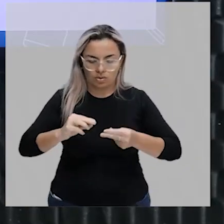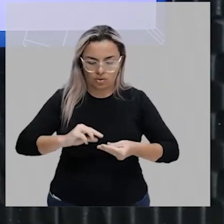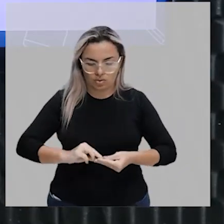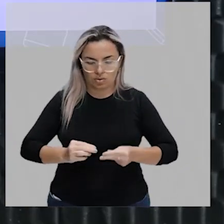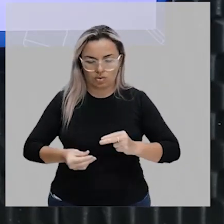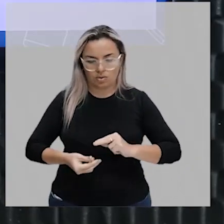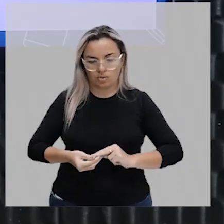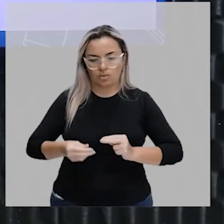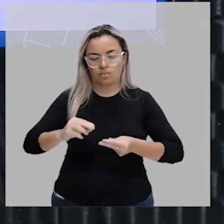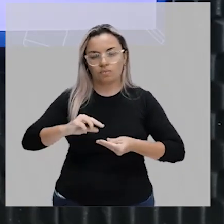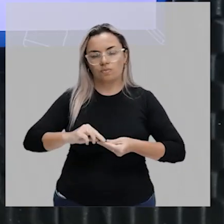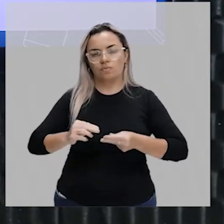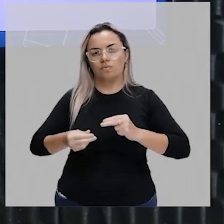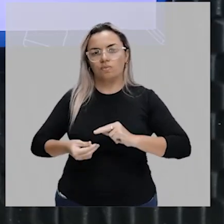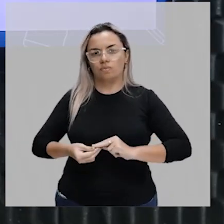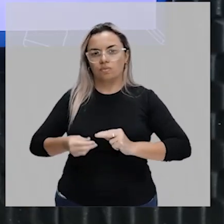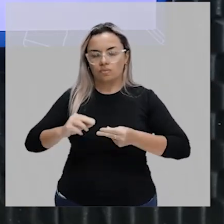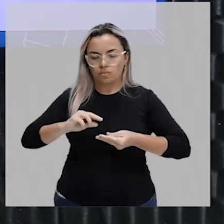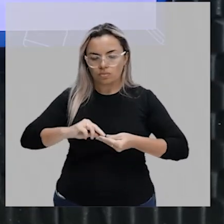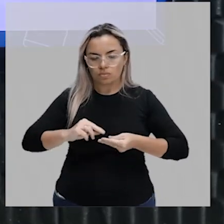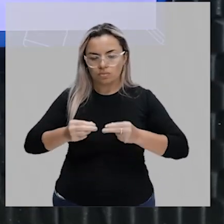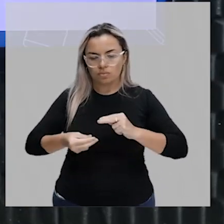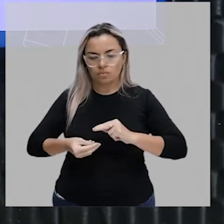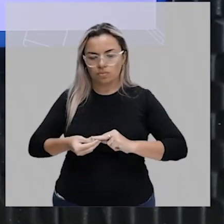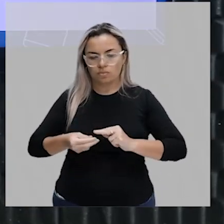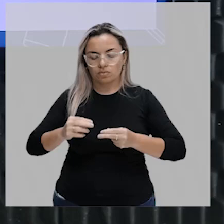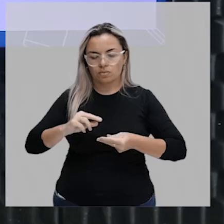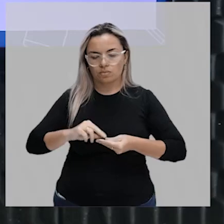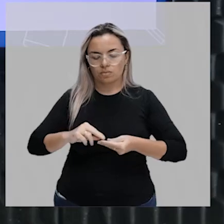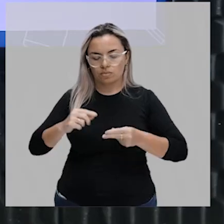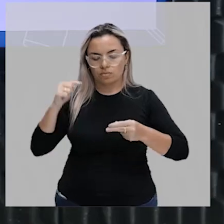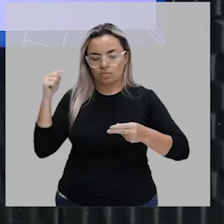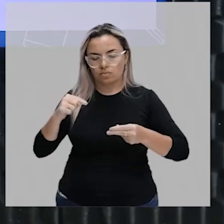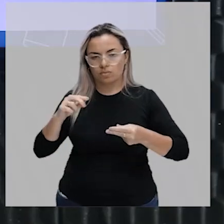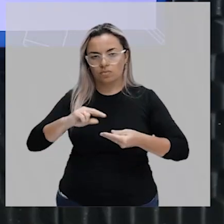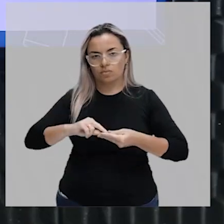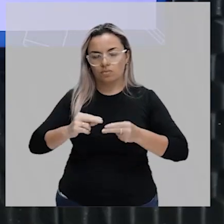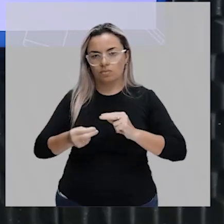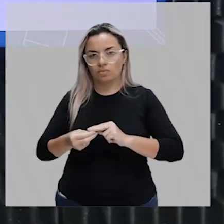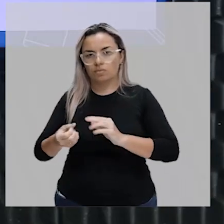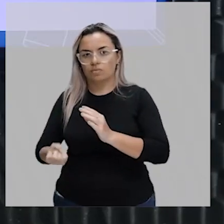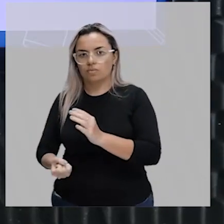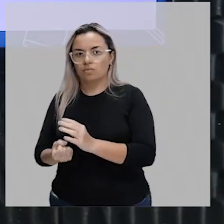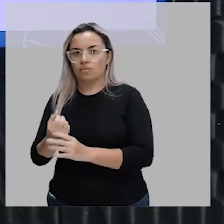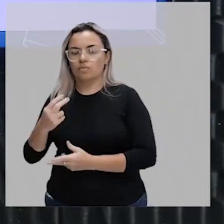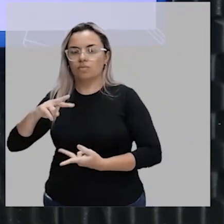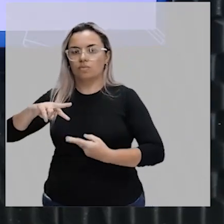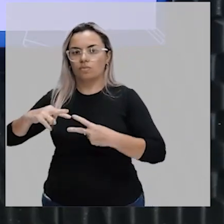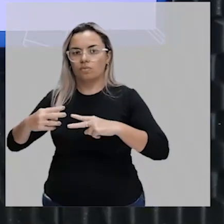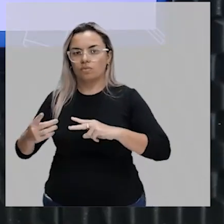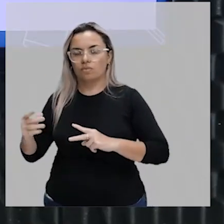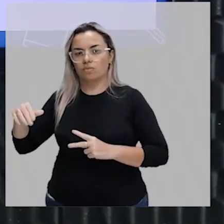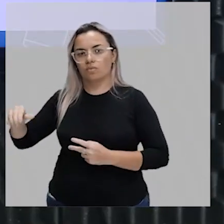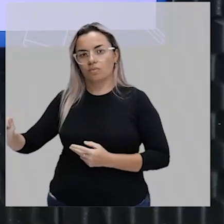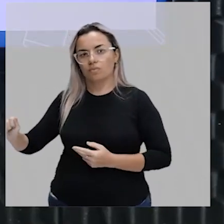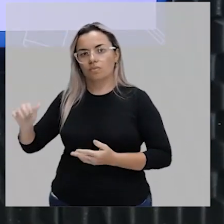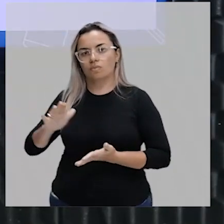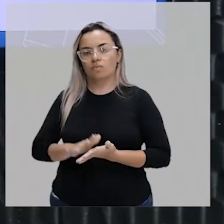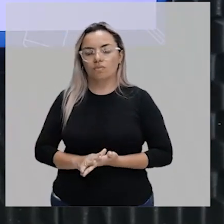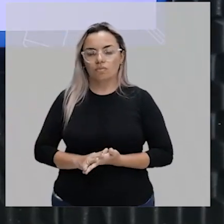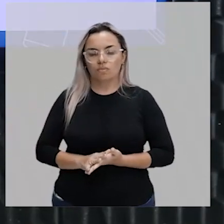formam os nucleotídeos. Esses nucleotídeos, por sua vez, formam o nosso material genético. Então,